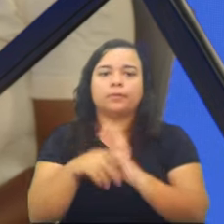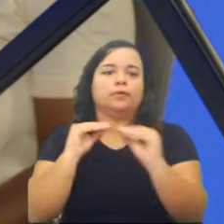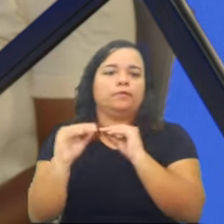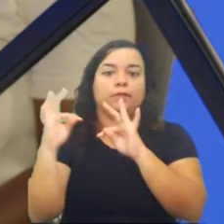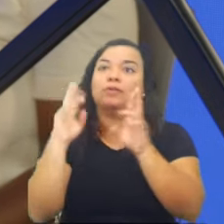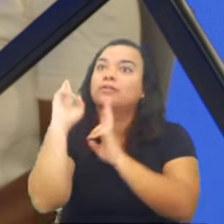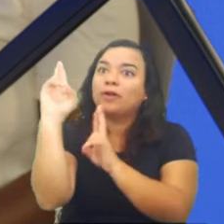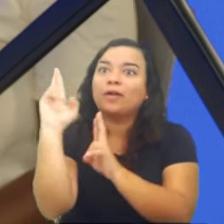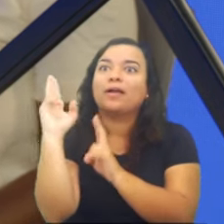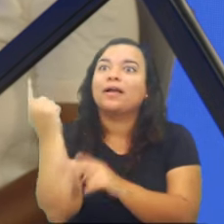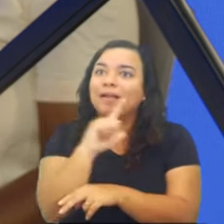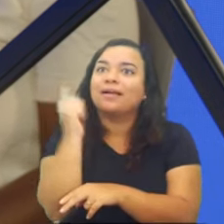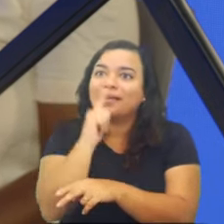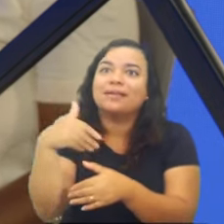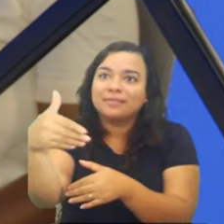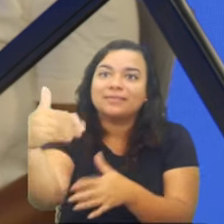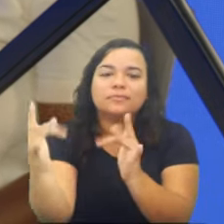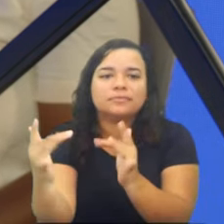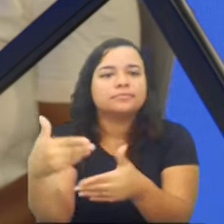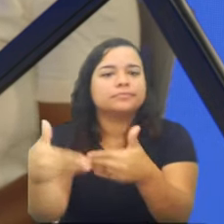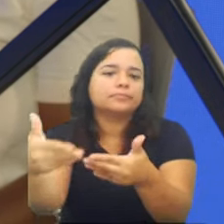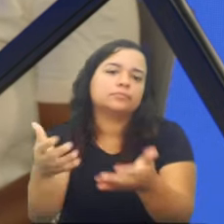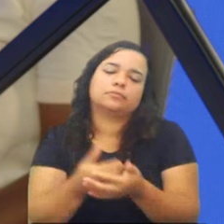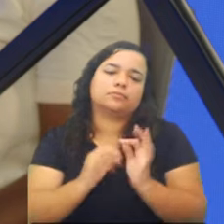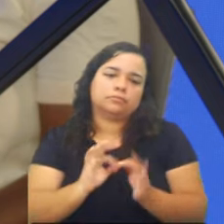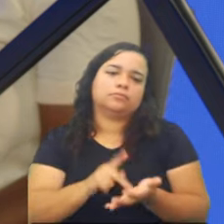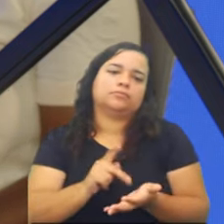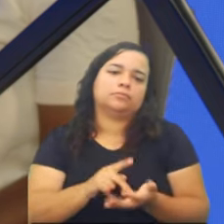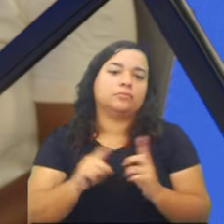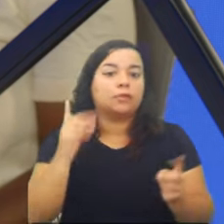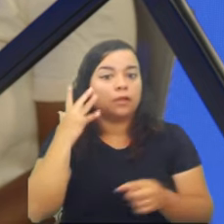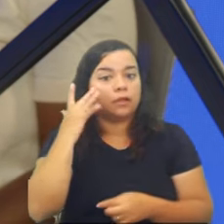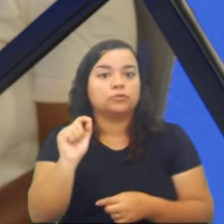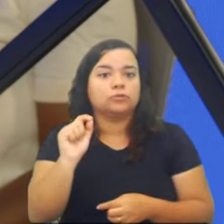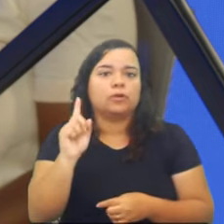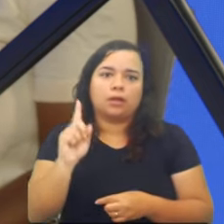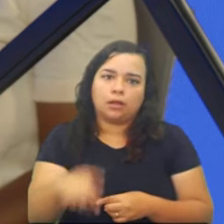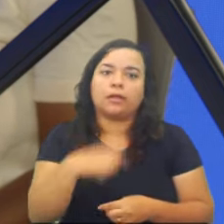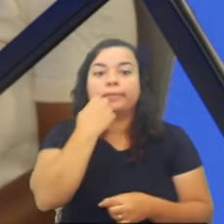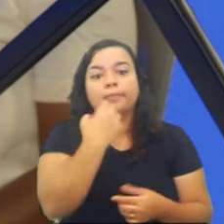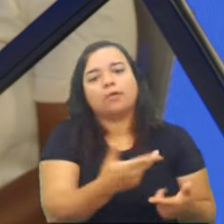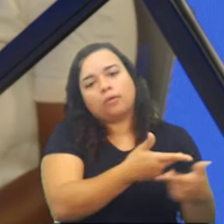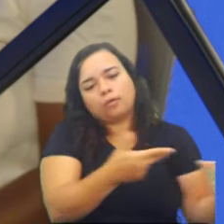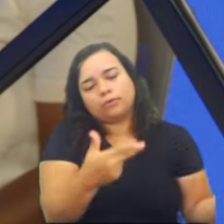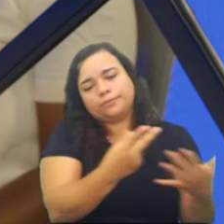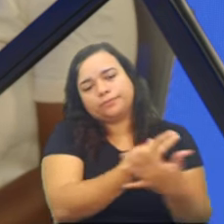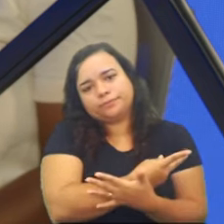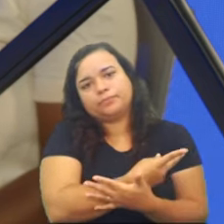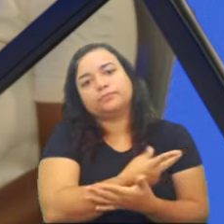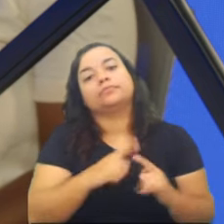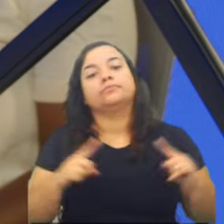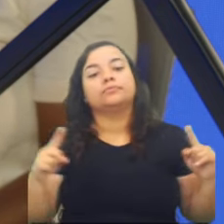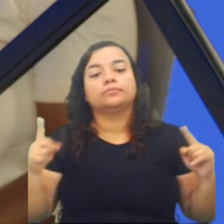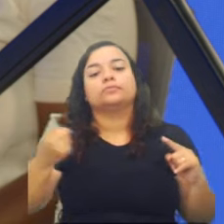torcendo né Liberdade da existência tem coisa melhor do que isso né Exatamente é mas acho que isso é é o ônus né aí assim gente